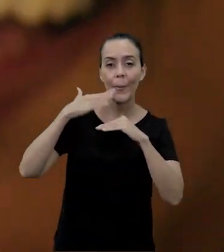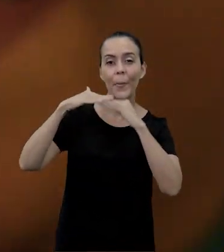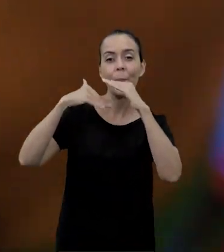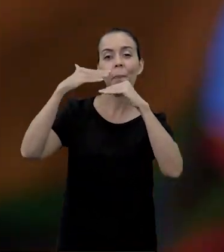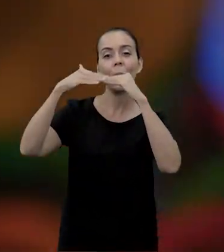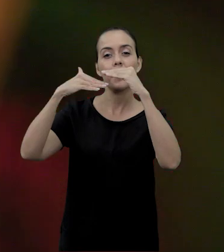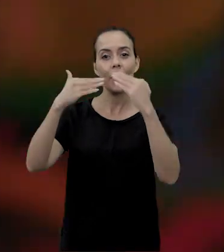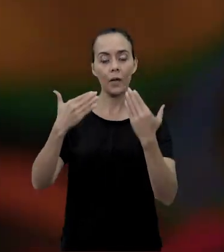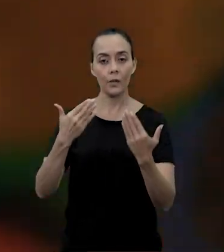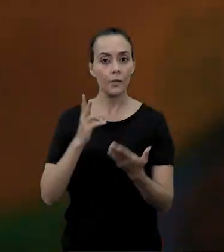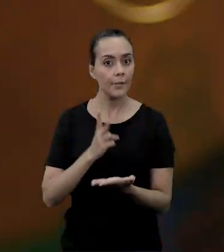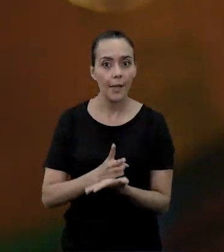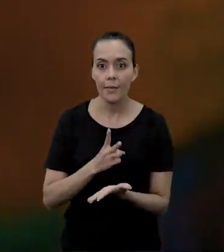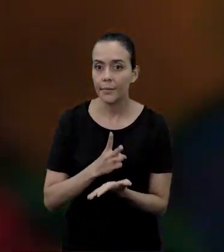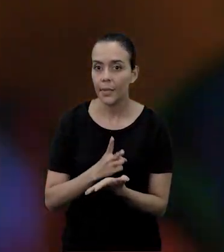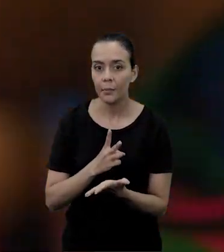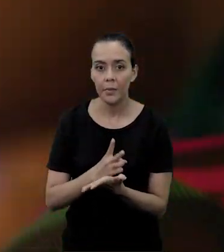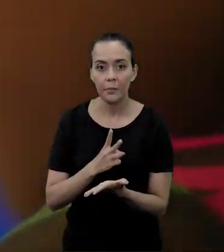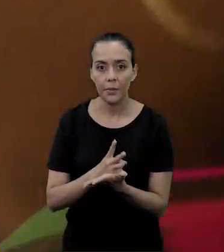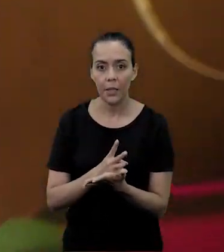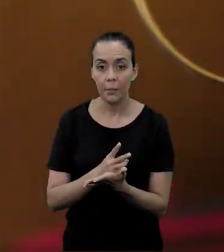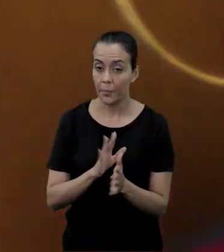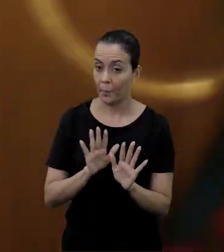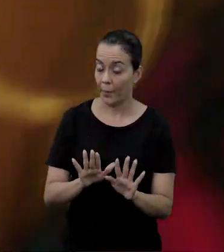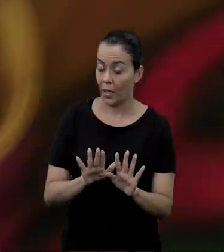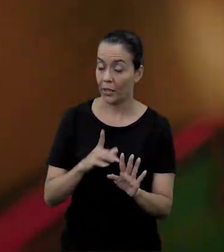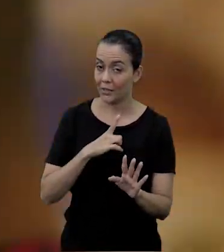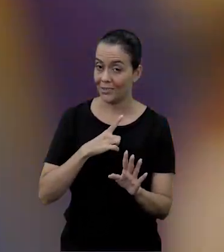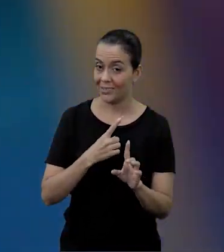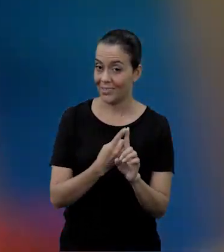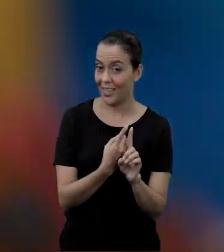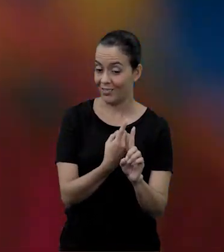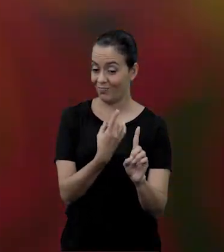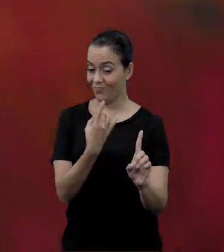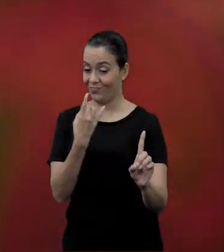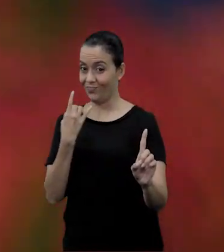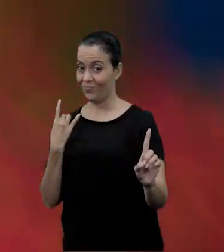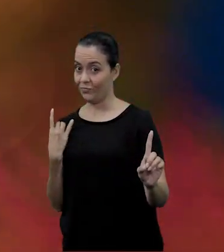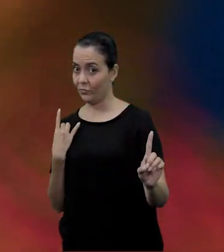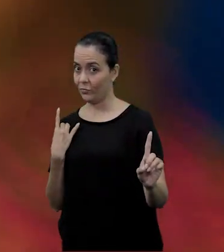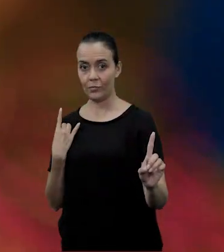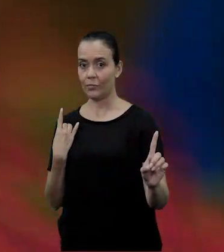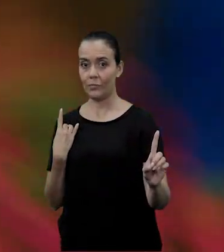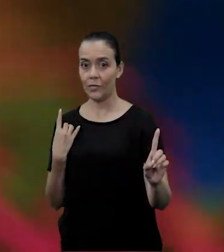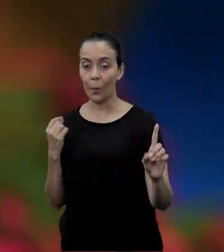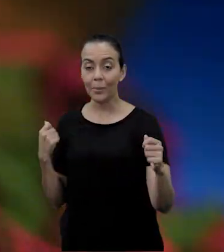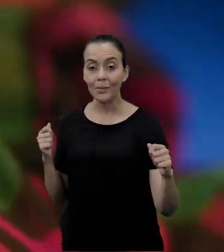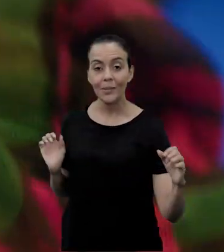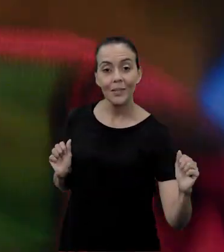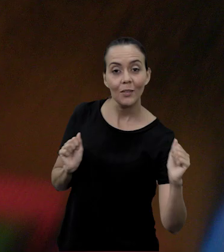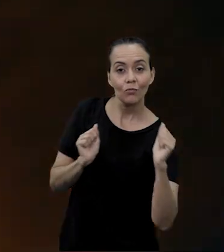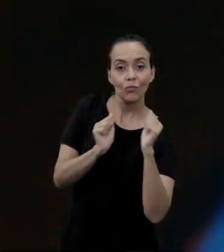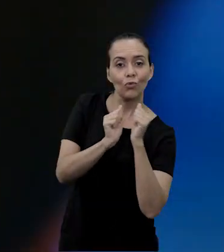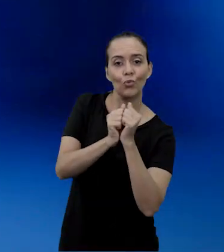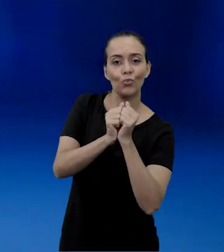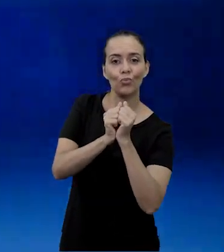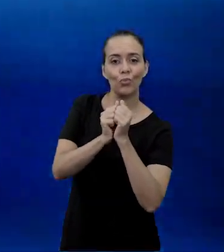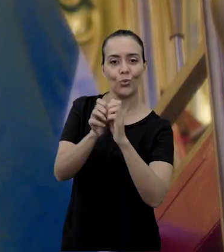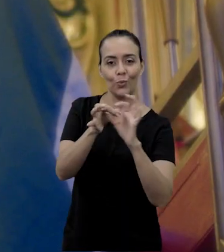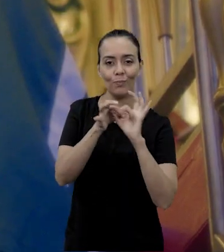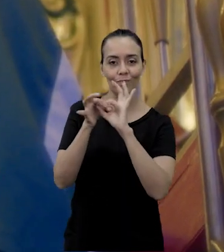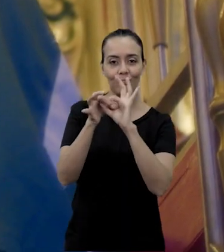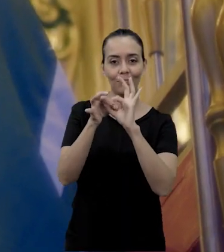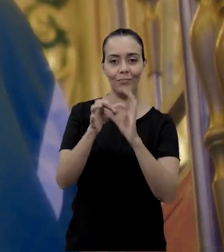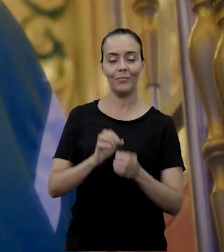e nessas sociedades somos excluídos, nós não vamos lutar juntos. E isso eu chamo de identidade